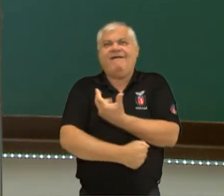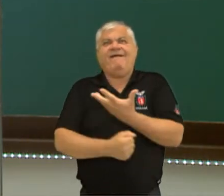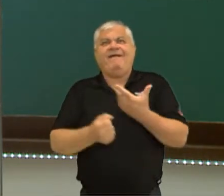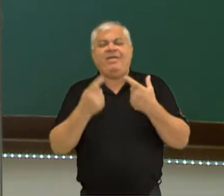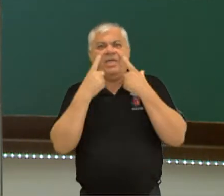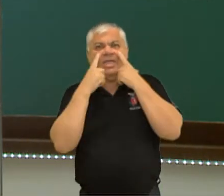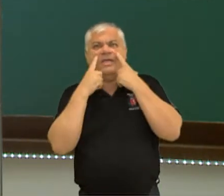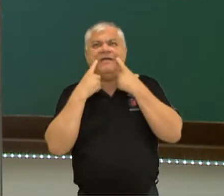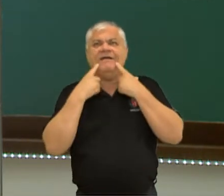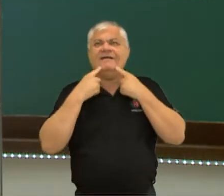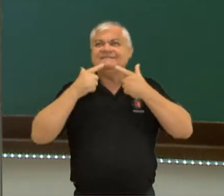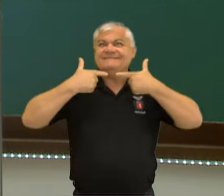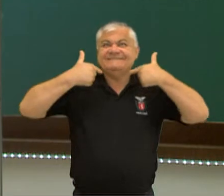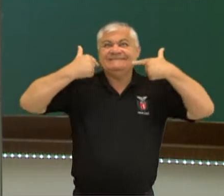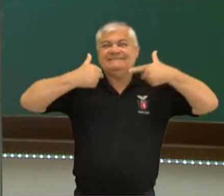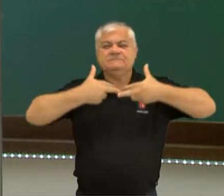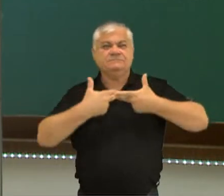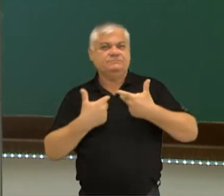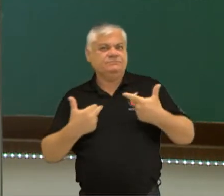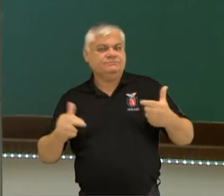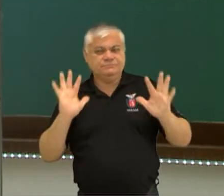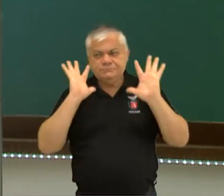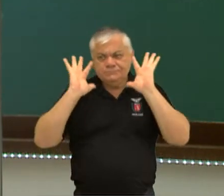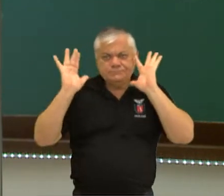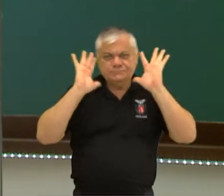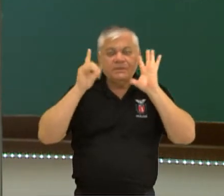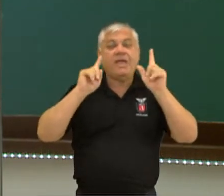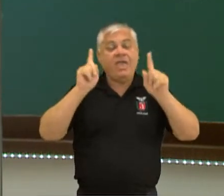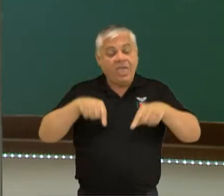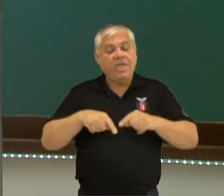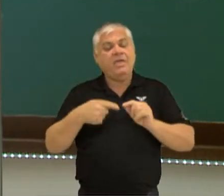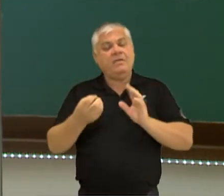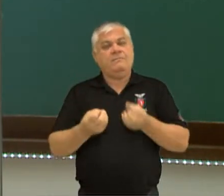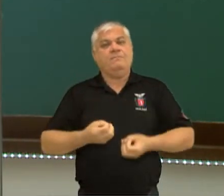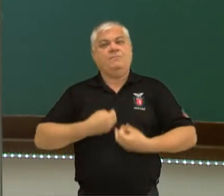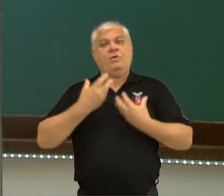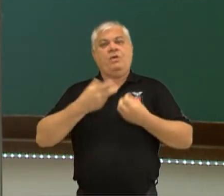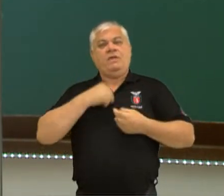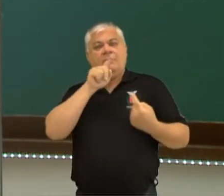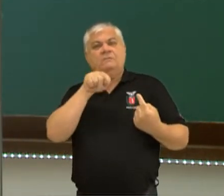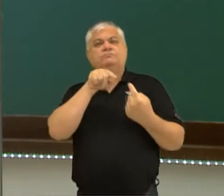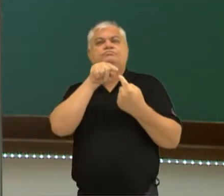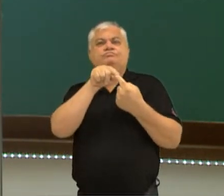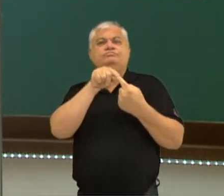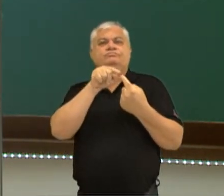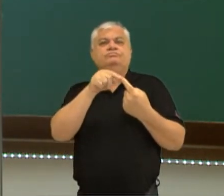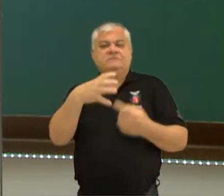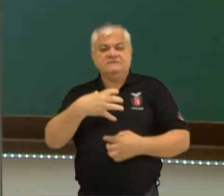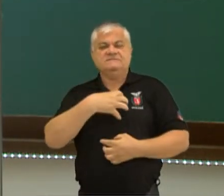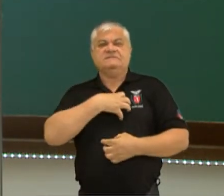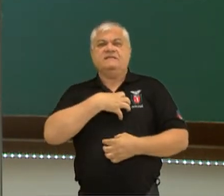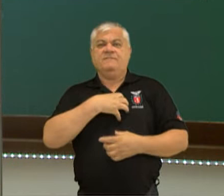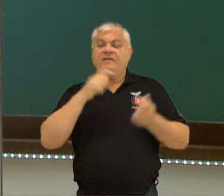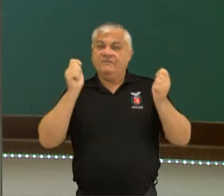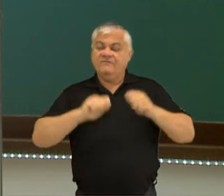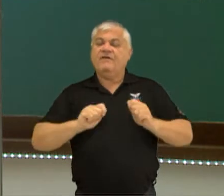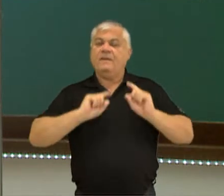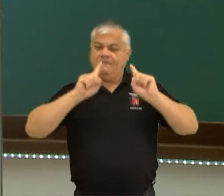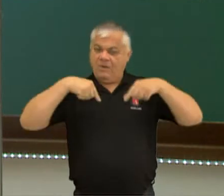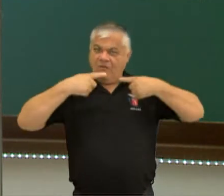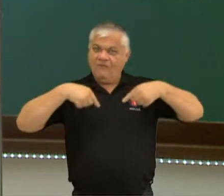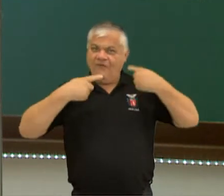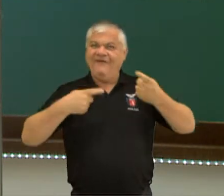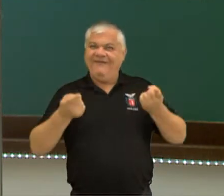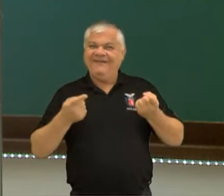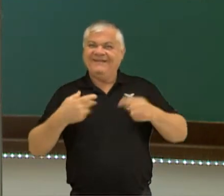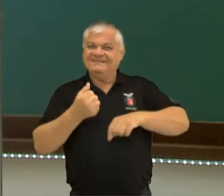também reflexões. Então o eu lírico ele vai apresentar situações sentimentais que vão despertar também